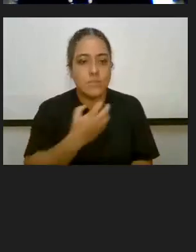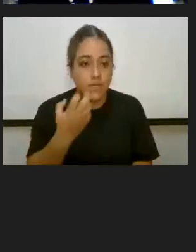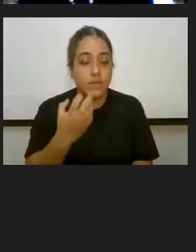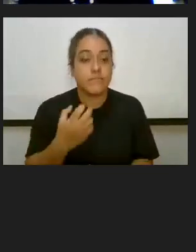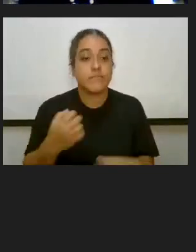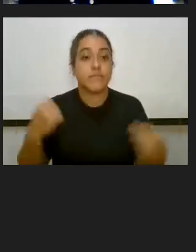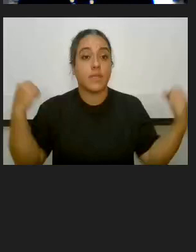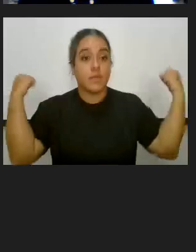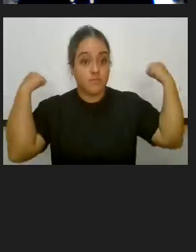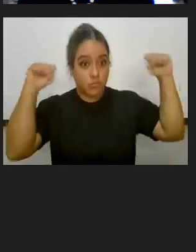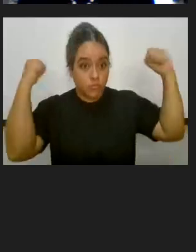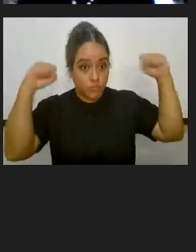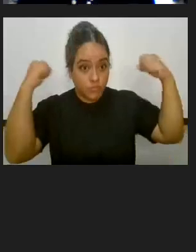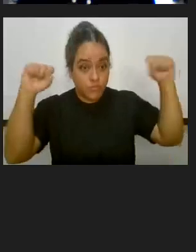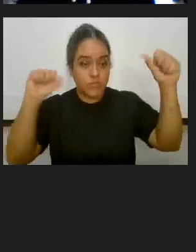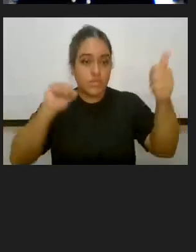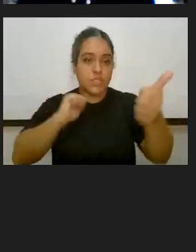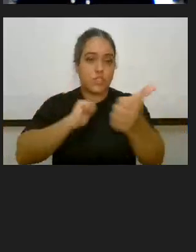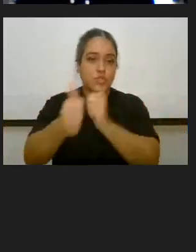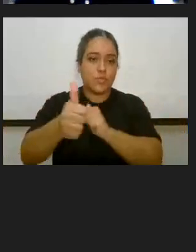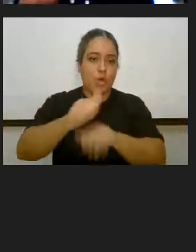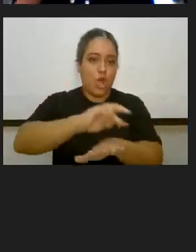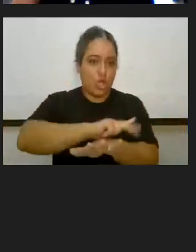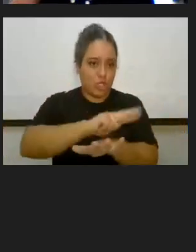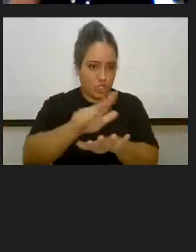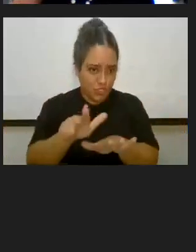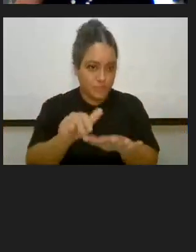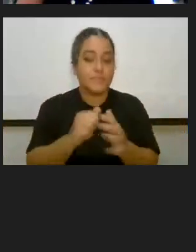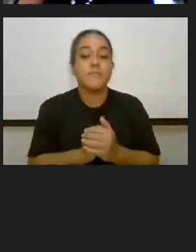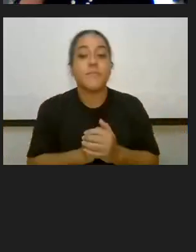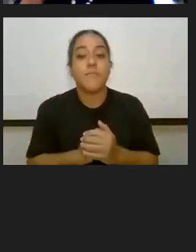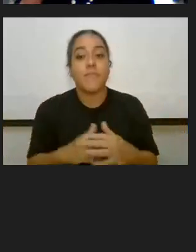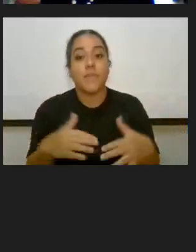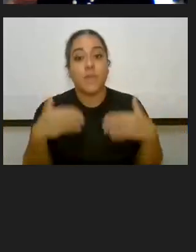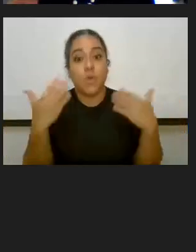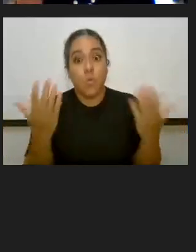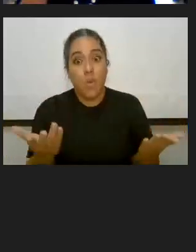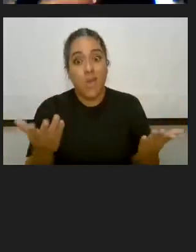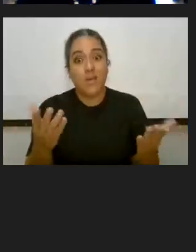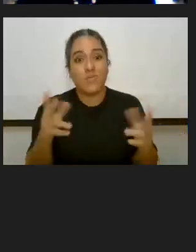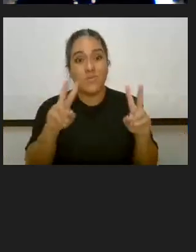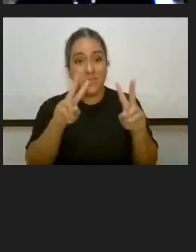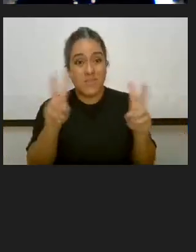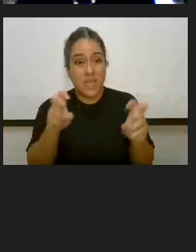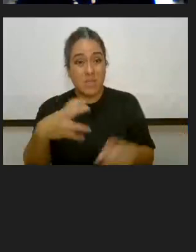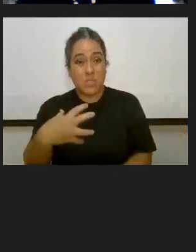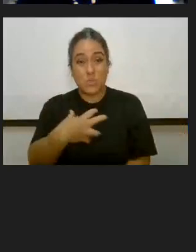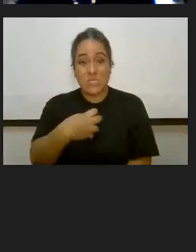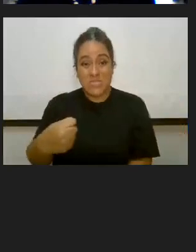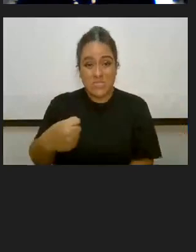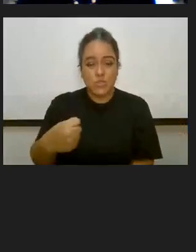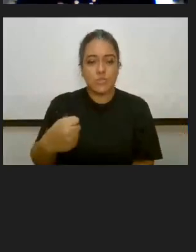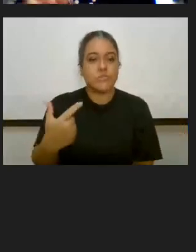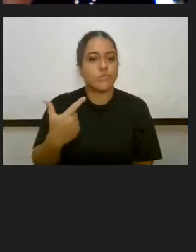esportes. Quando a gente vai para o suicídio, a gente tem uma outra concepção, que é um